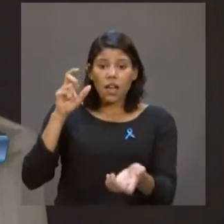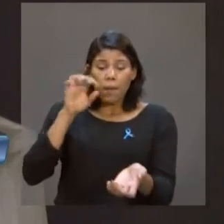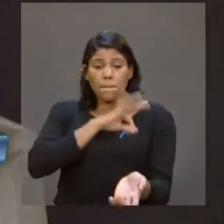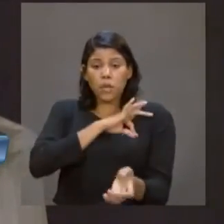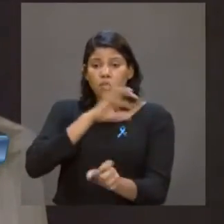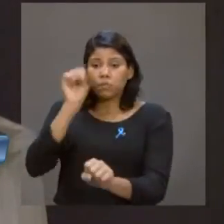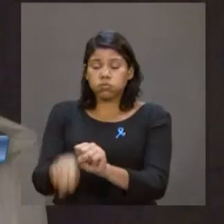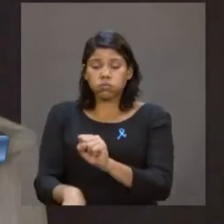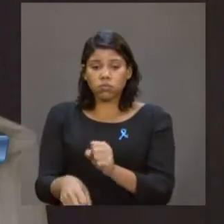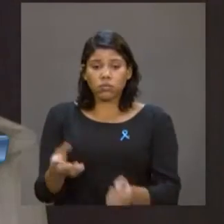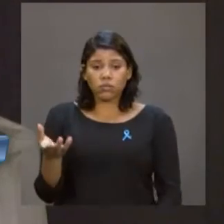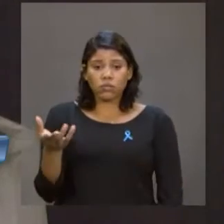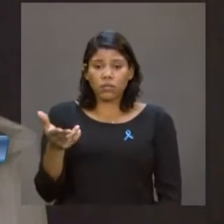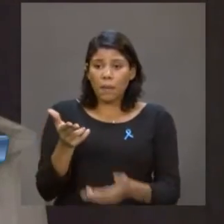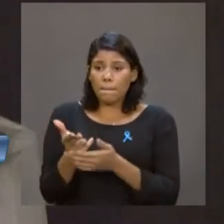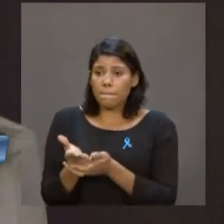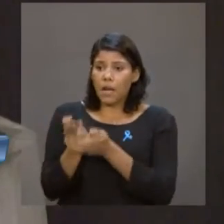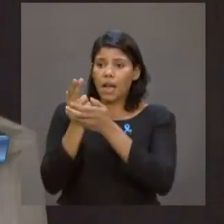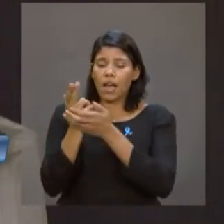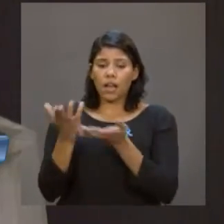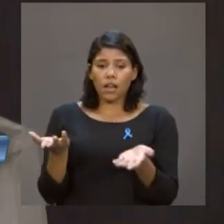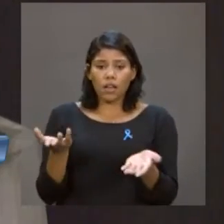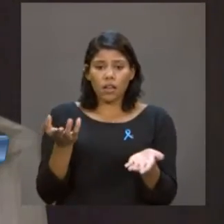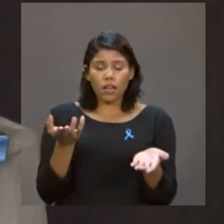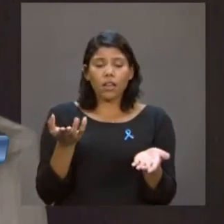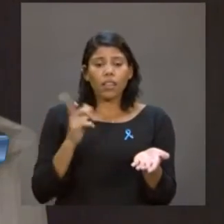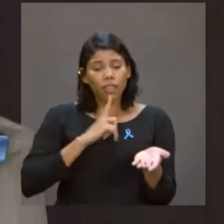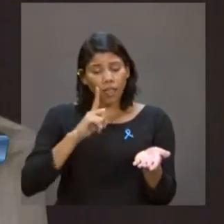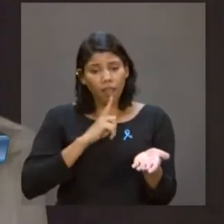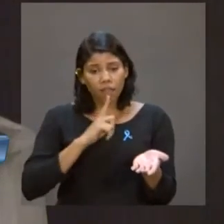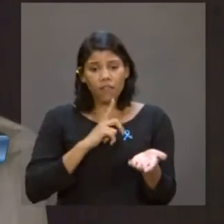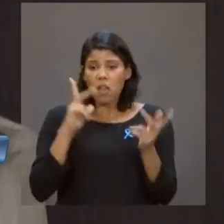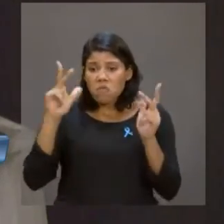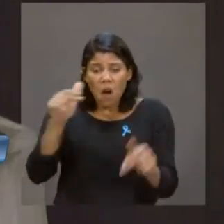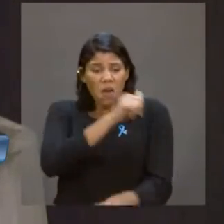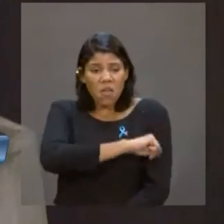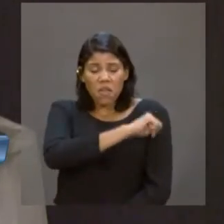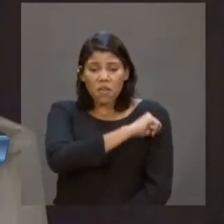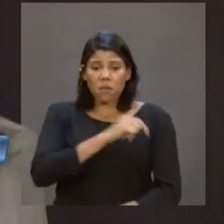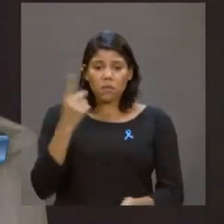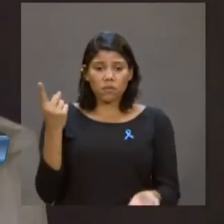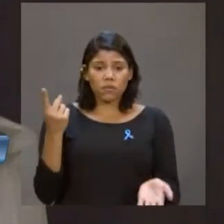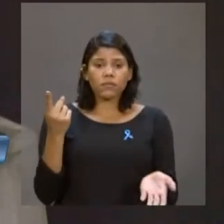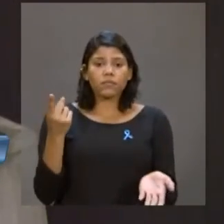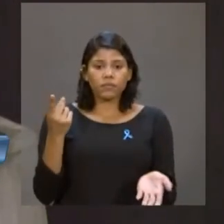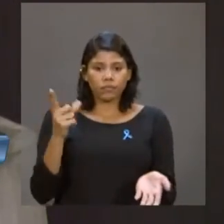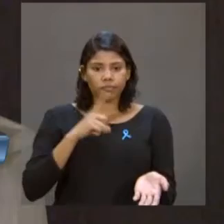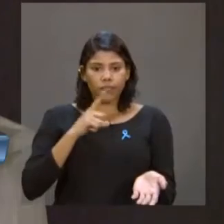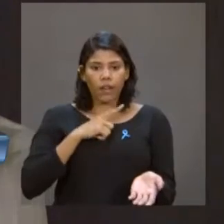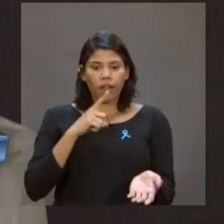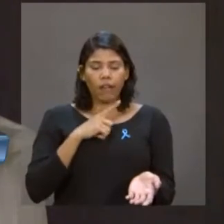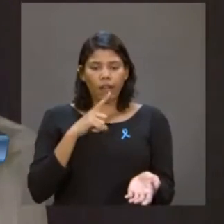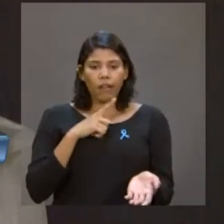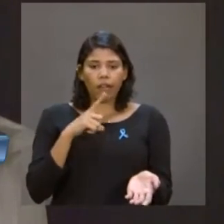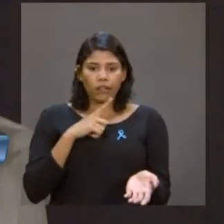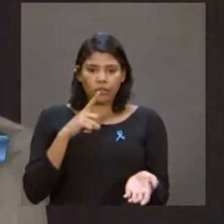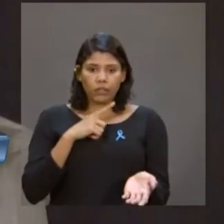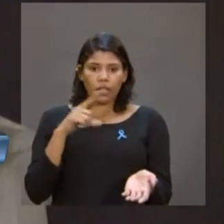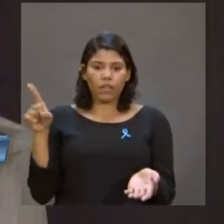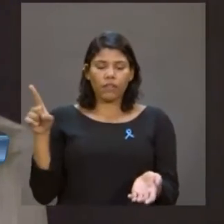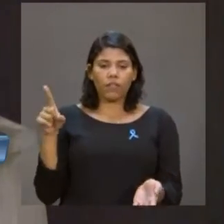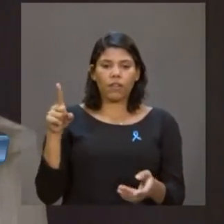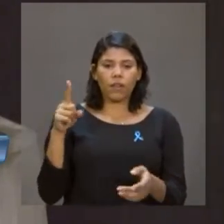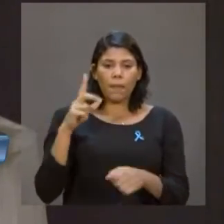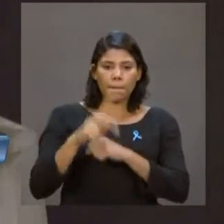é justificável. Nós, semana passada, recebemos aqui, no Comitê de Prevenção de Homicídios, uma experiência exitosa de Medellín que